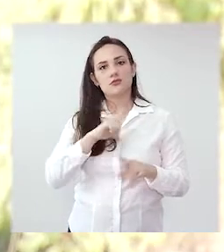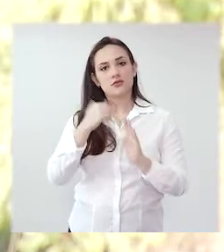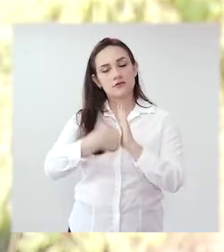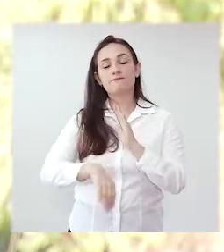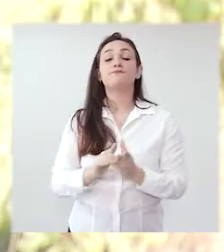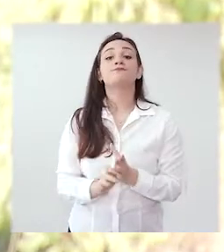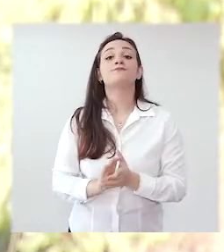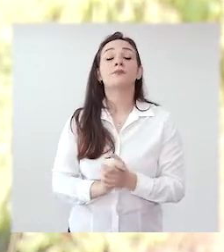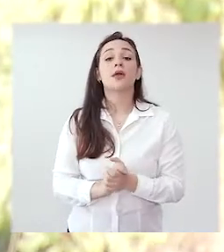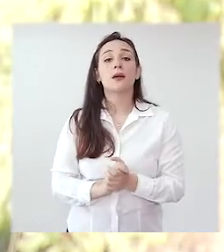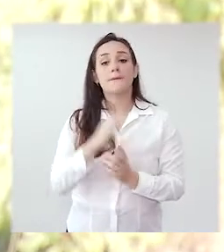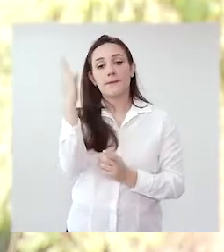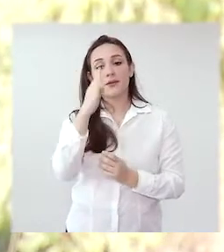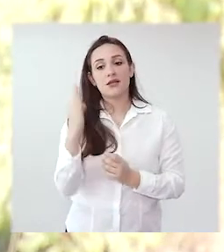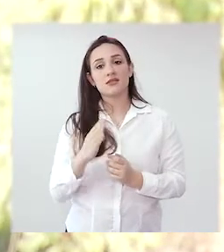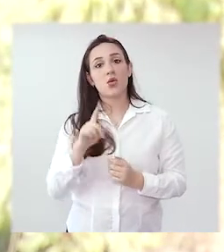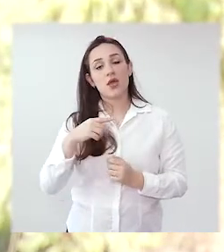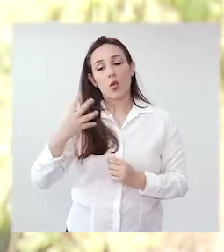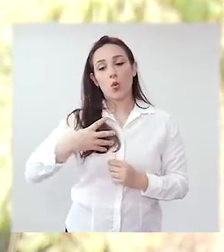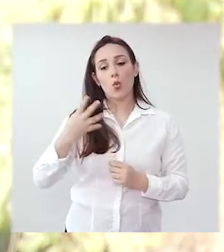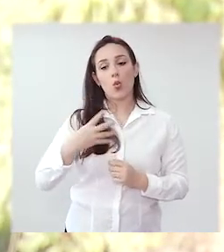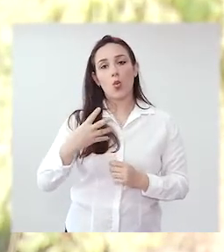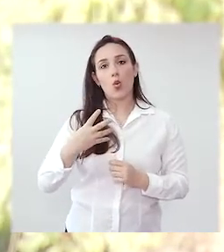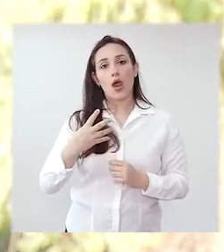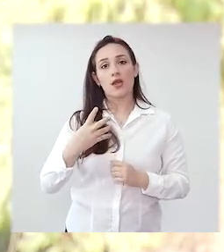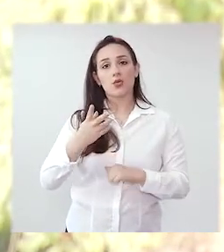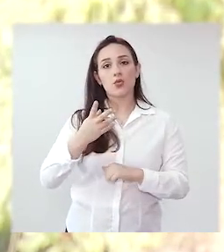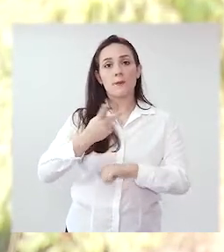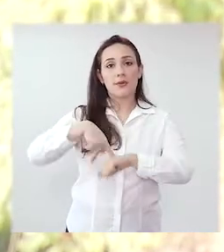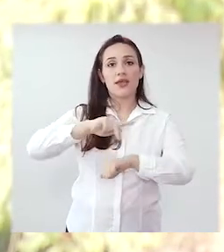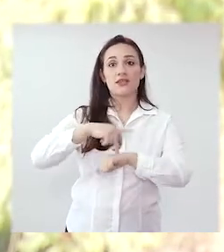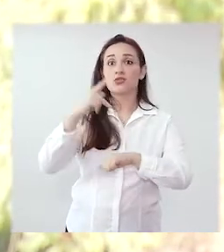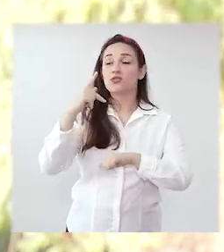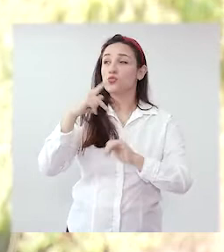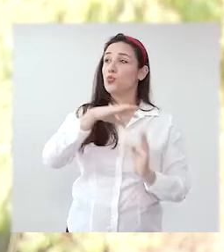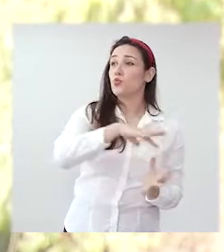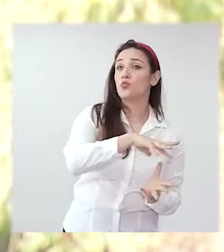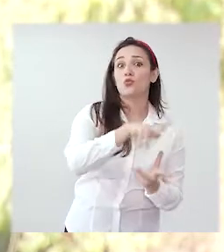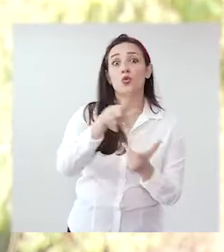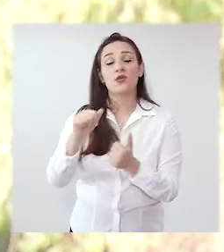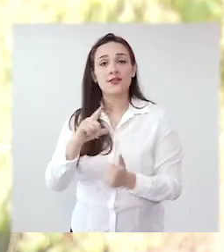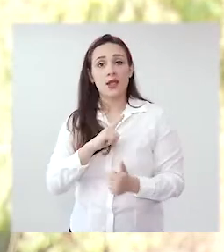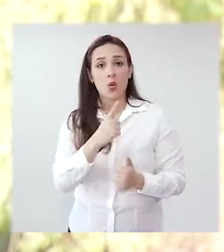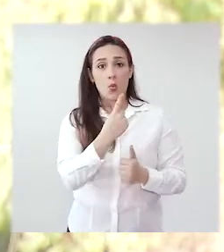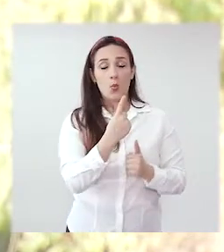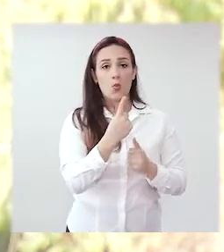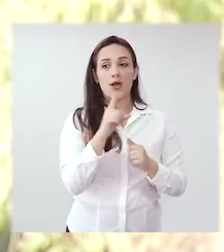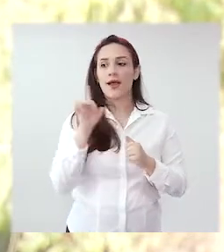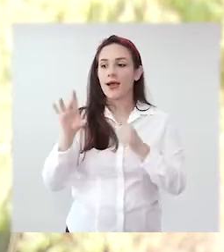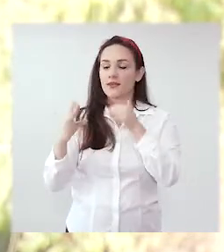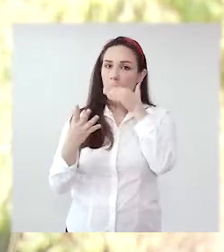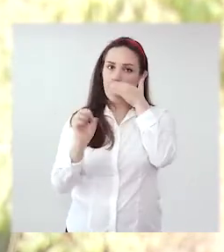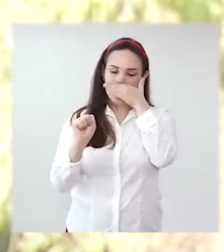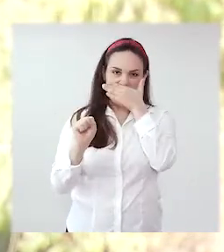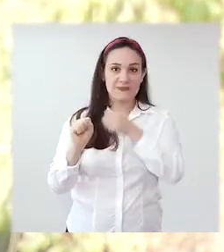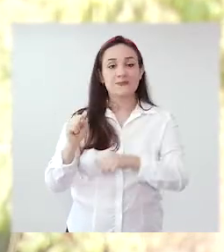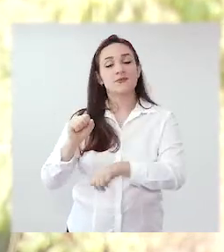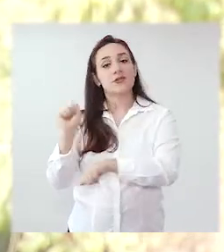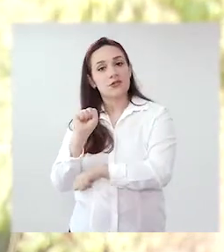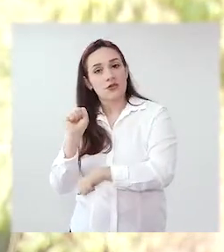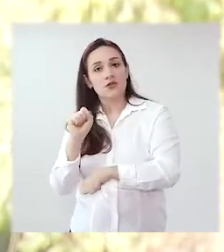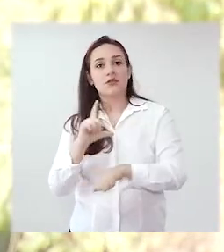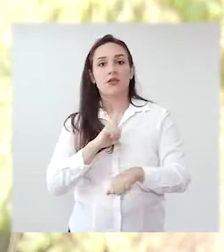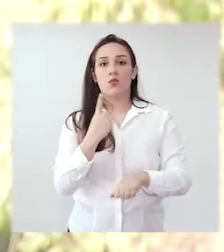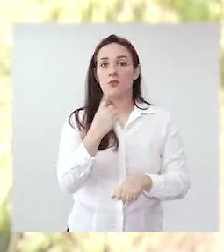país do mundo em número de acidentes de trabalho. 1 a cada 48 segundos e uma morte a cada 4